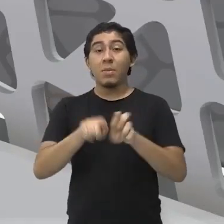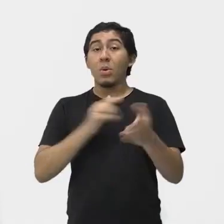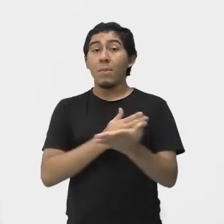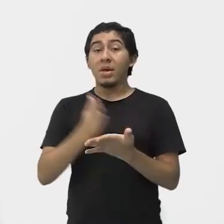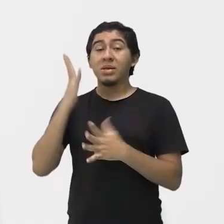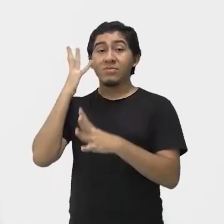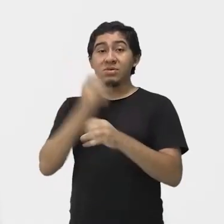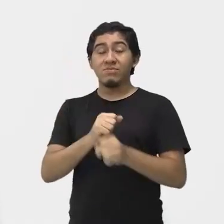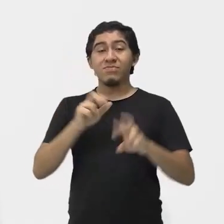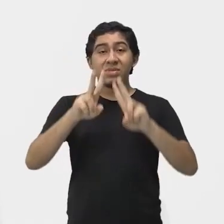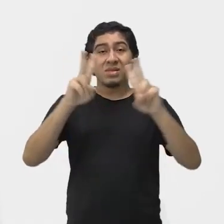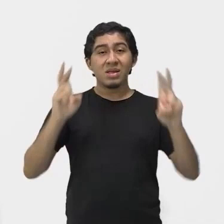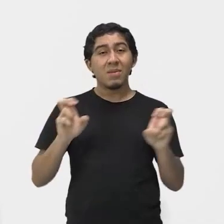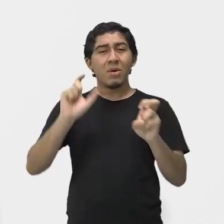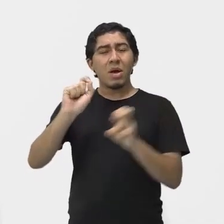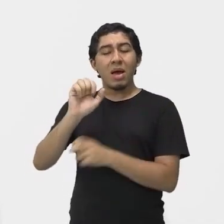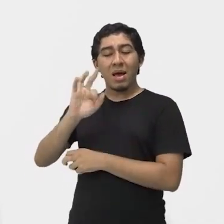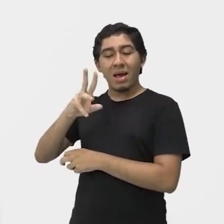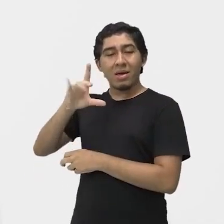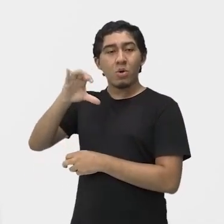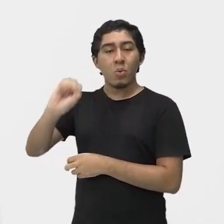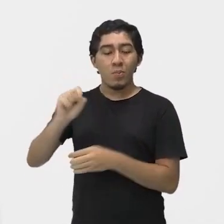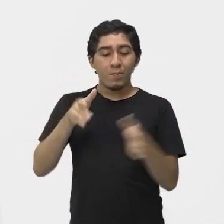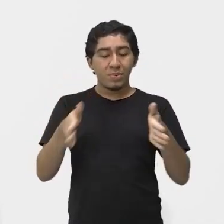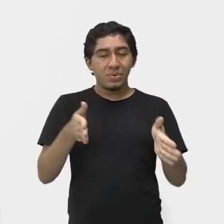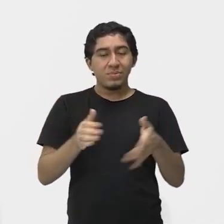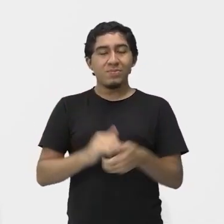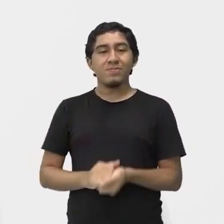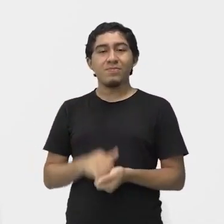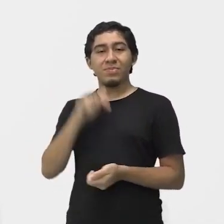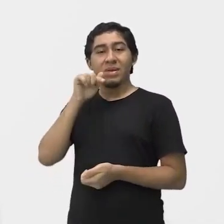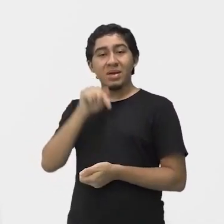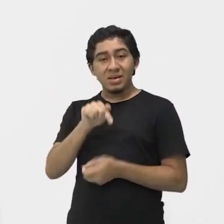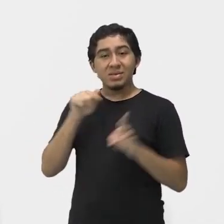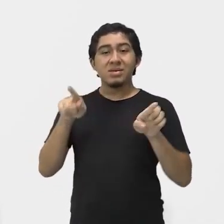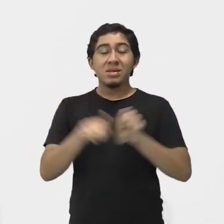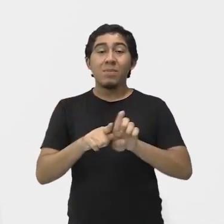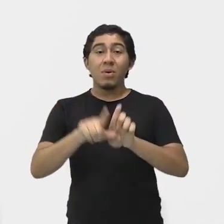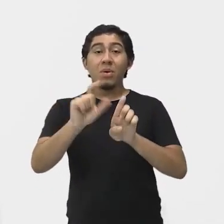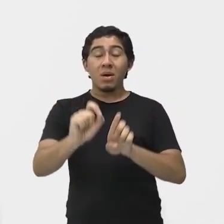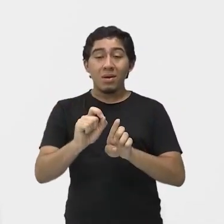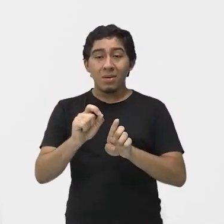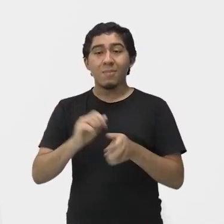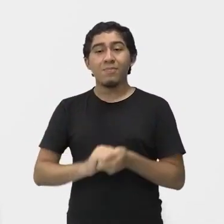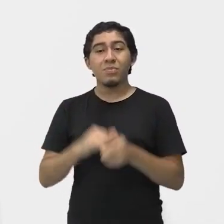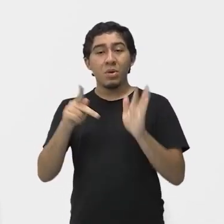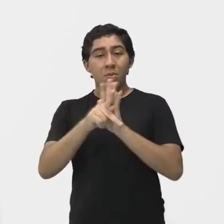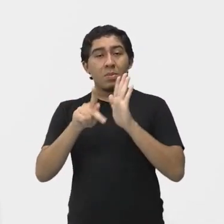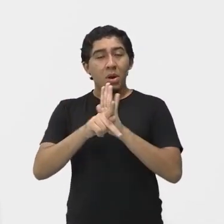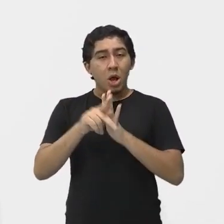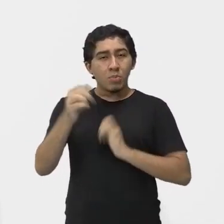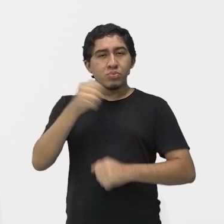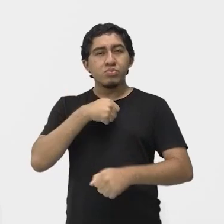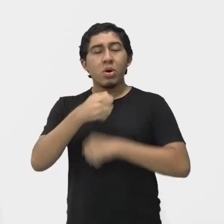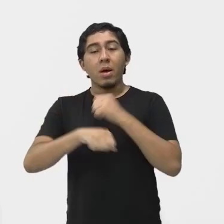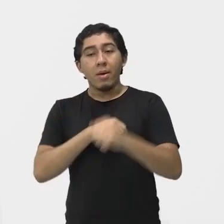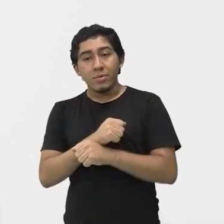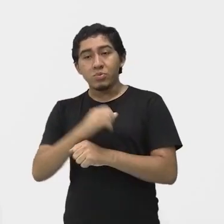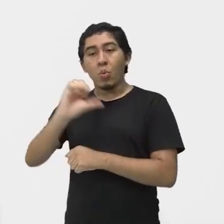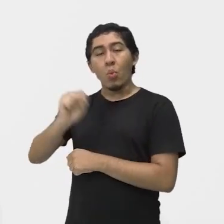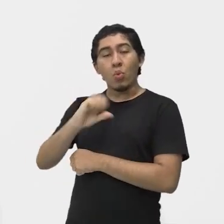só. O período arcaico é um período que compreende entre os anos de 800 a.C.